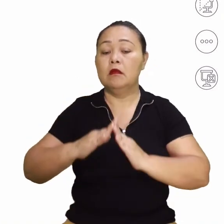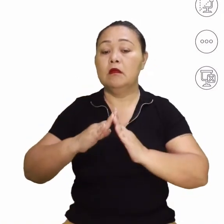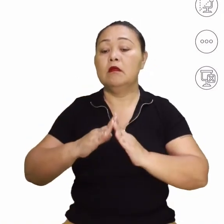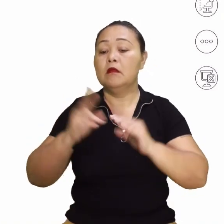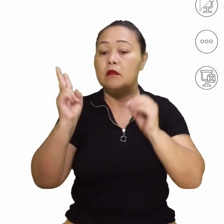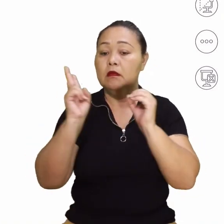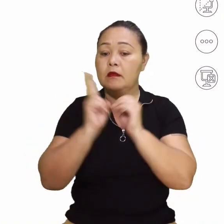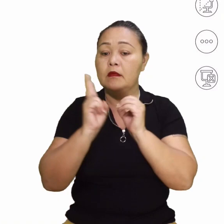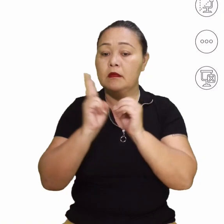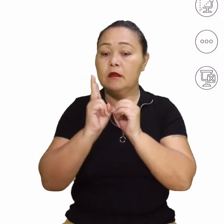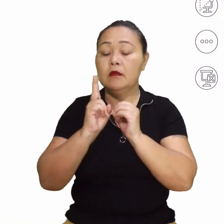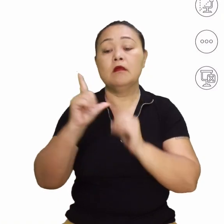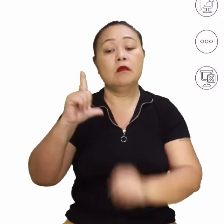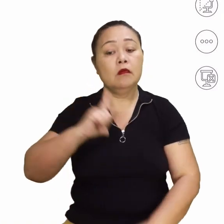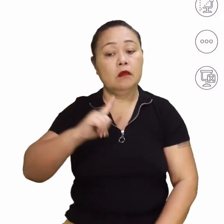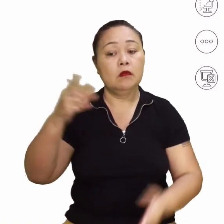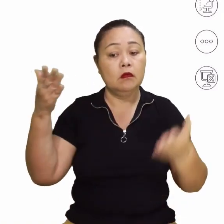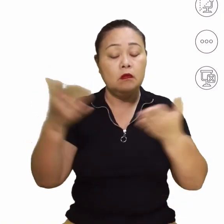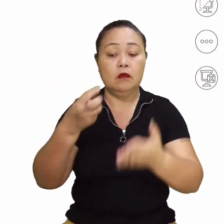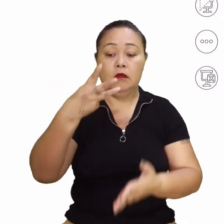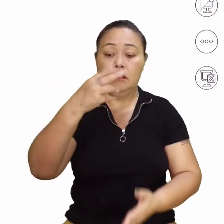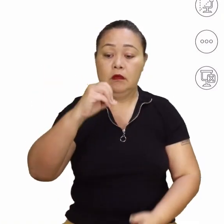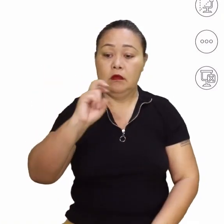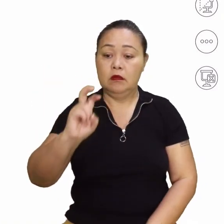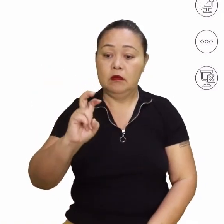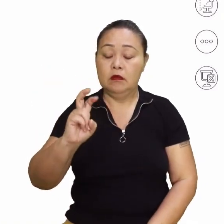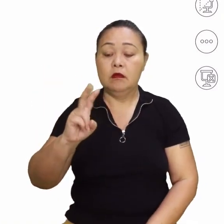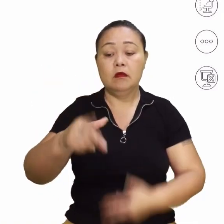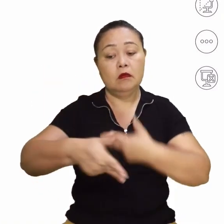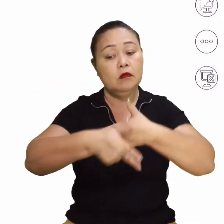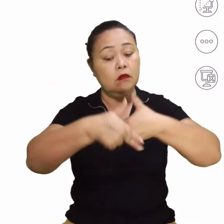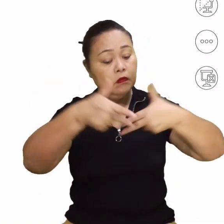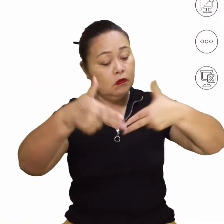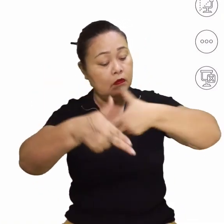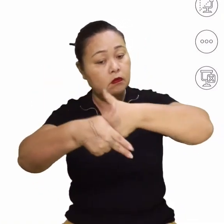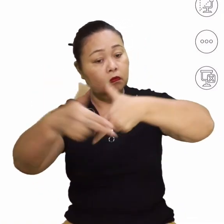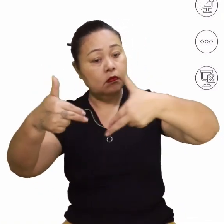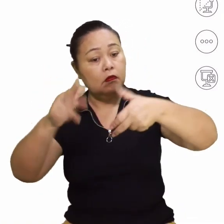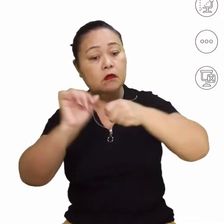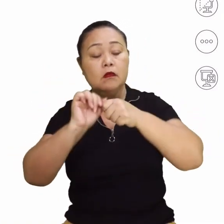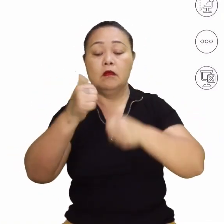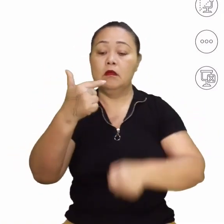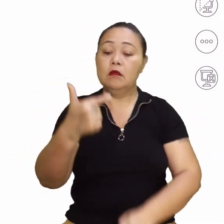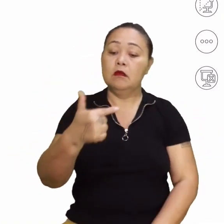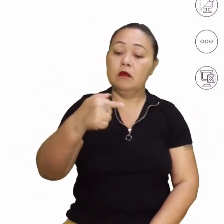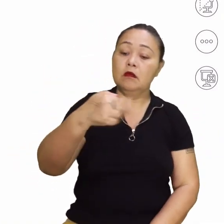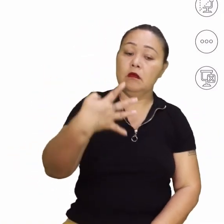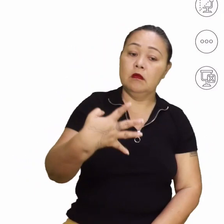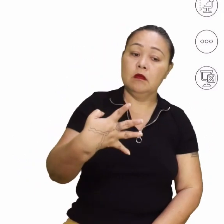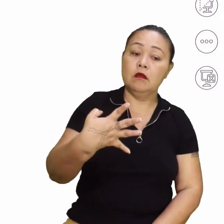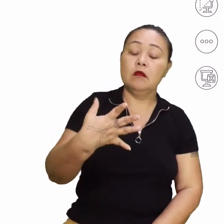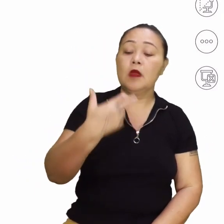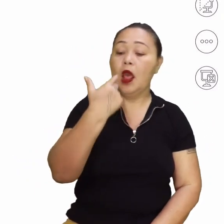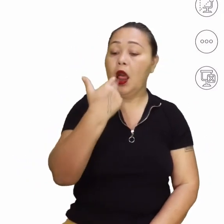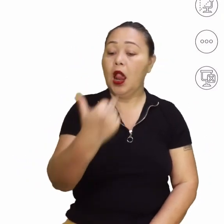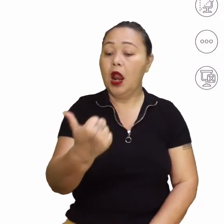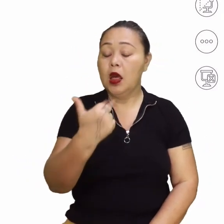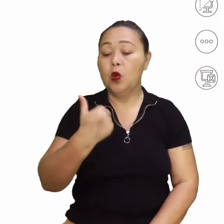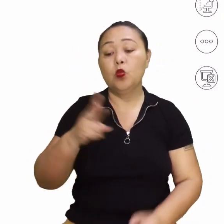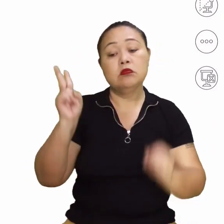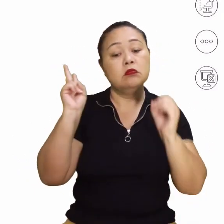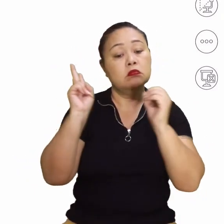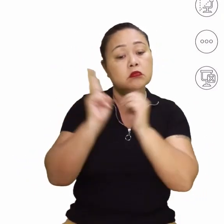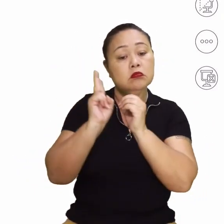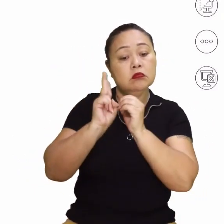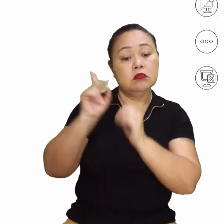indígenas existem hoje 305 etnias e 274 línguas indígenas